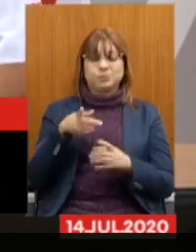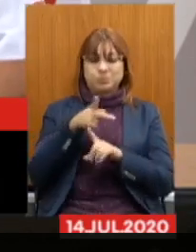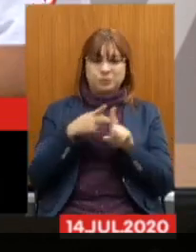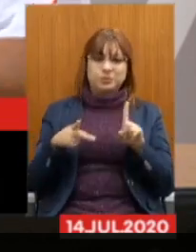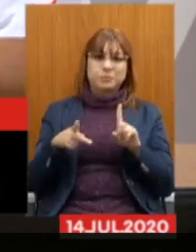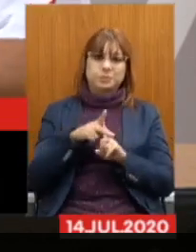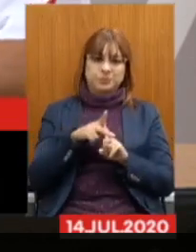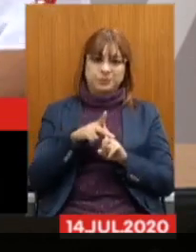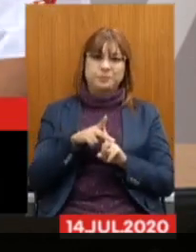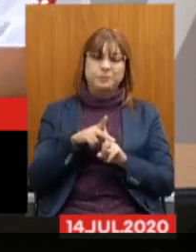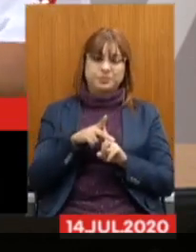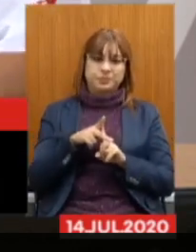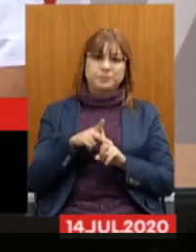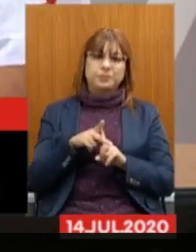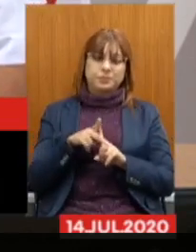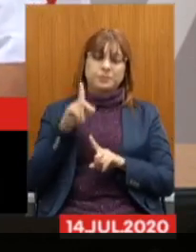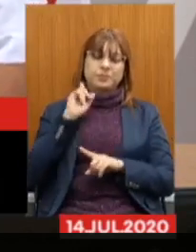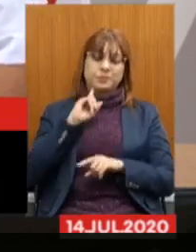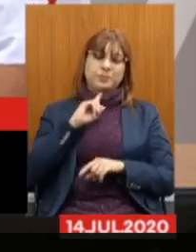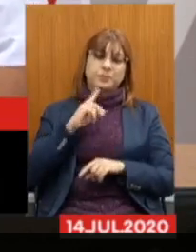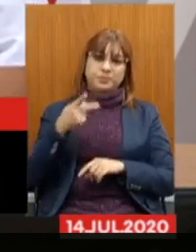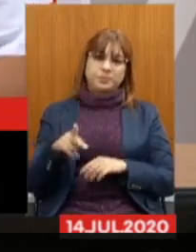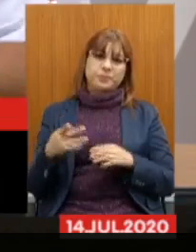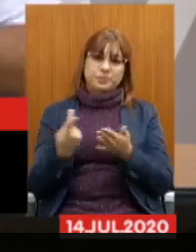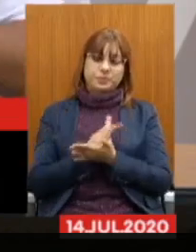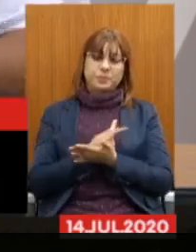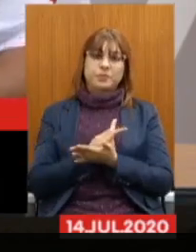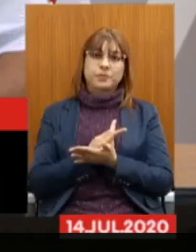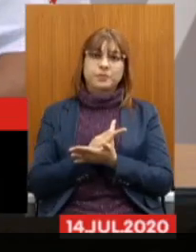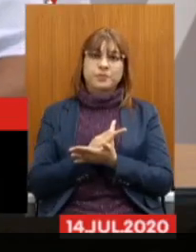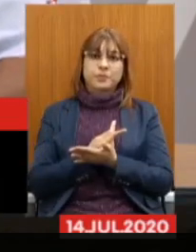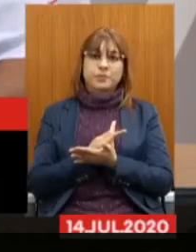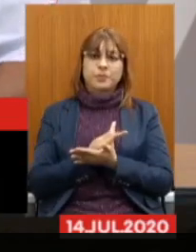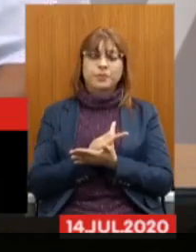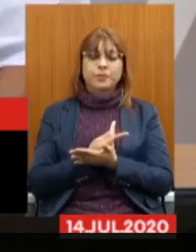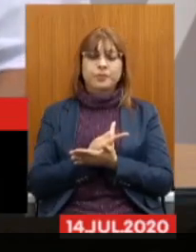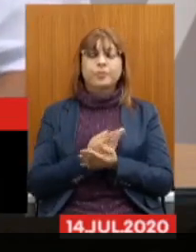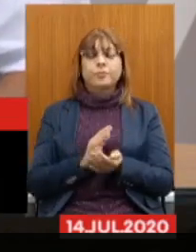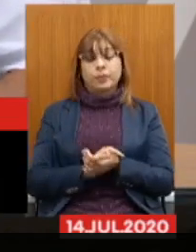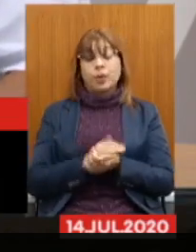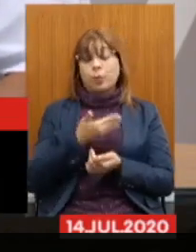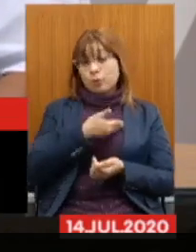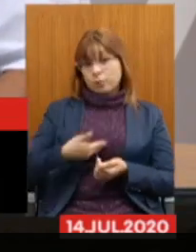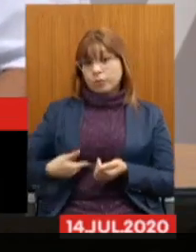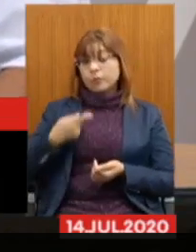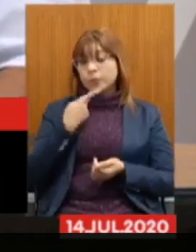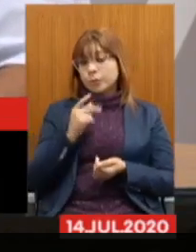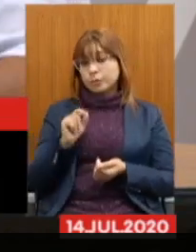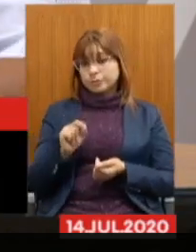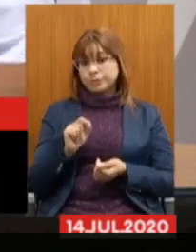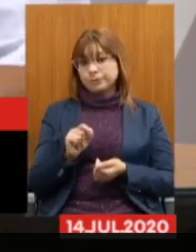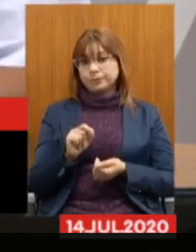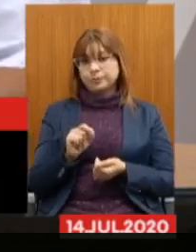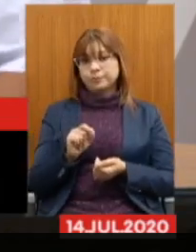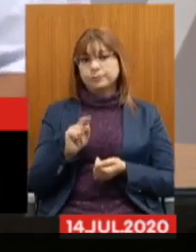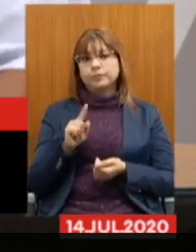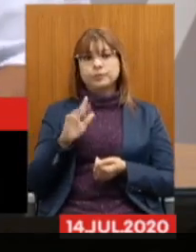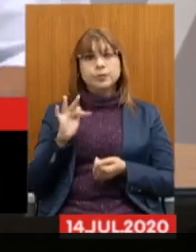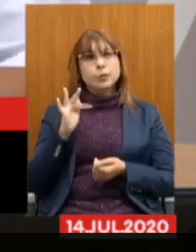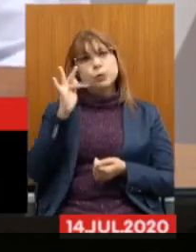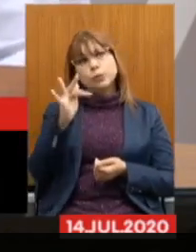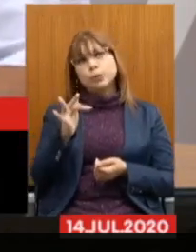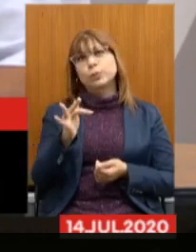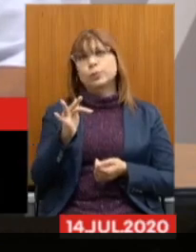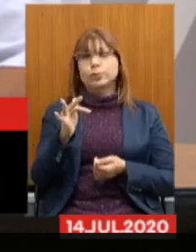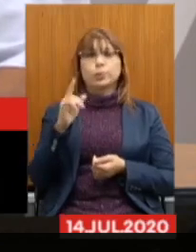previdenciária feita no Estado de Minas Gerais. Como diz o governo, isso é para frente, é para 10